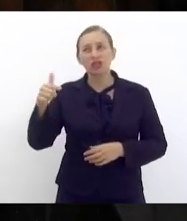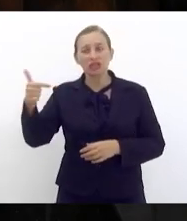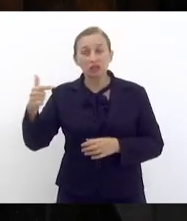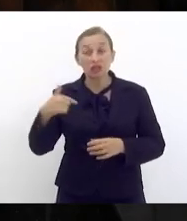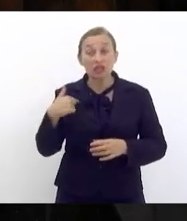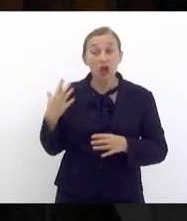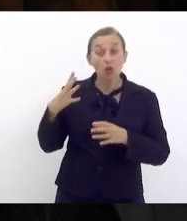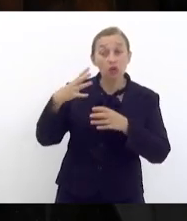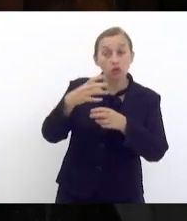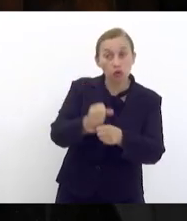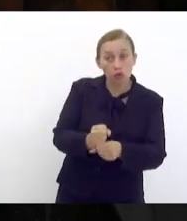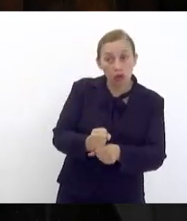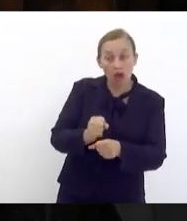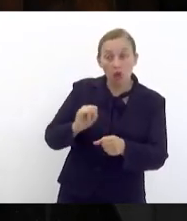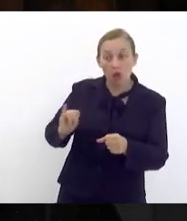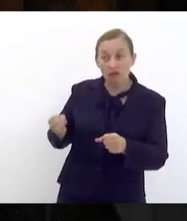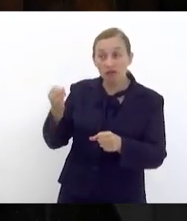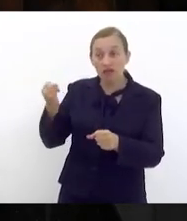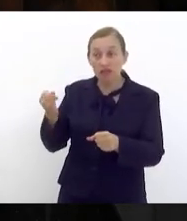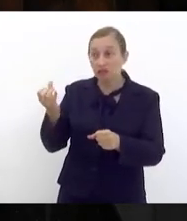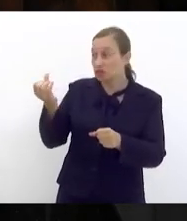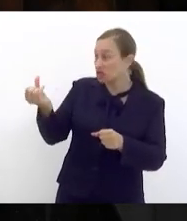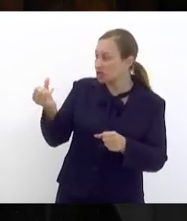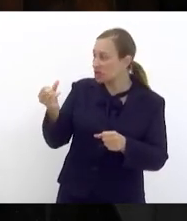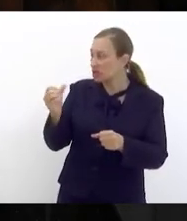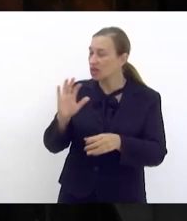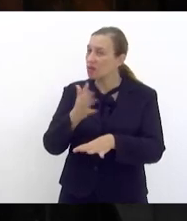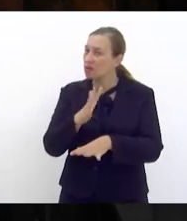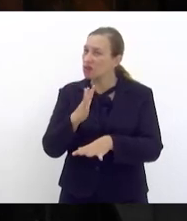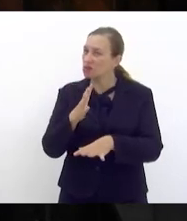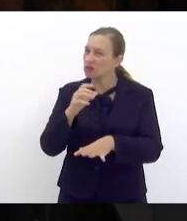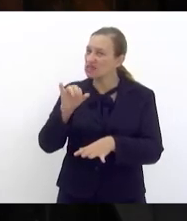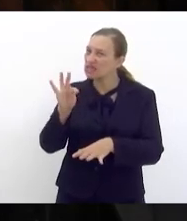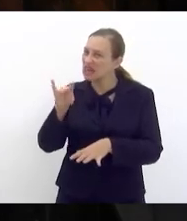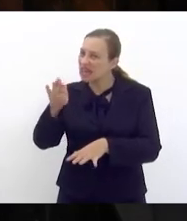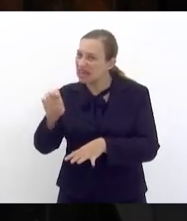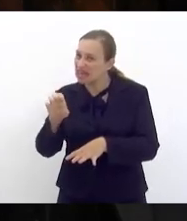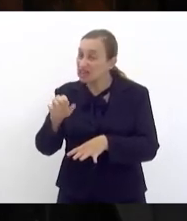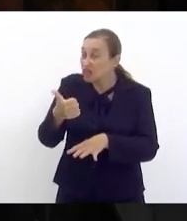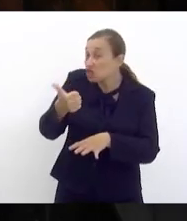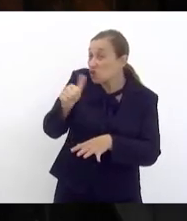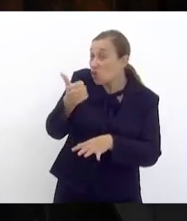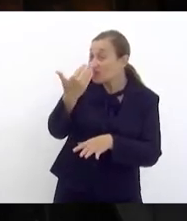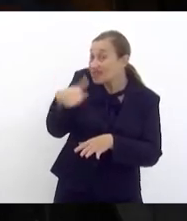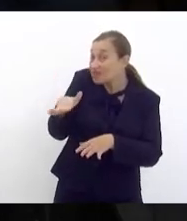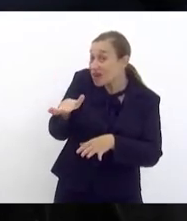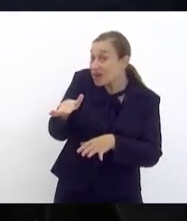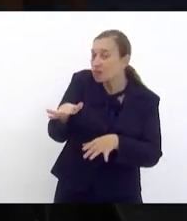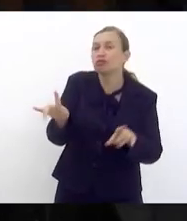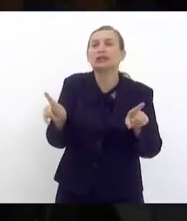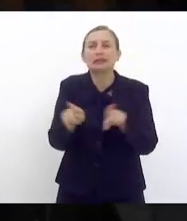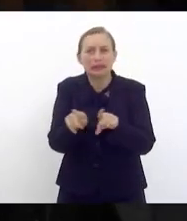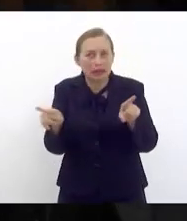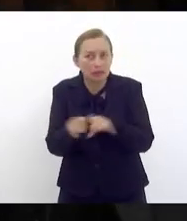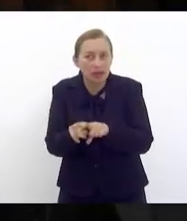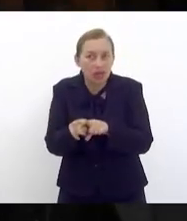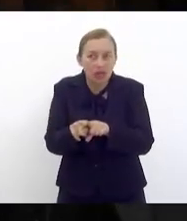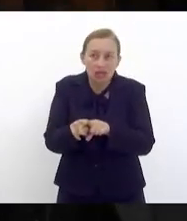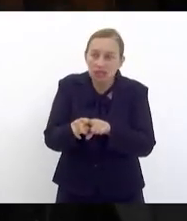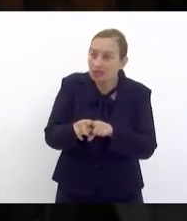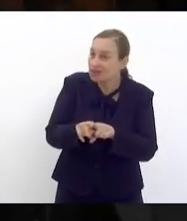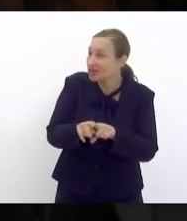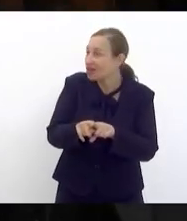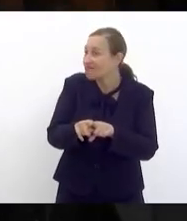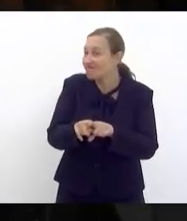a inflação de 6, dá uma taxa Selic de 11,5, que também é